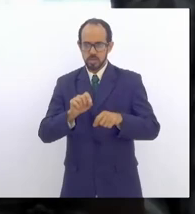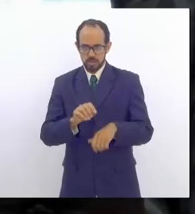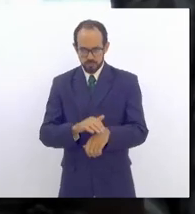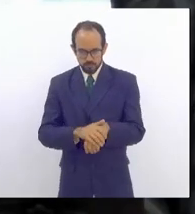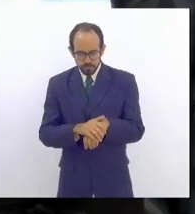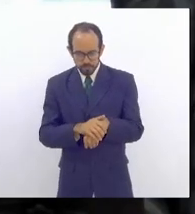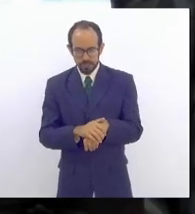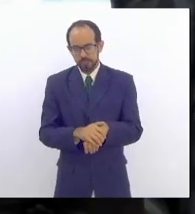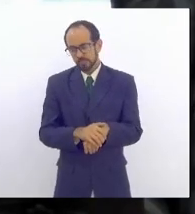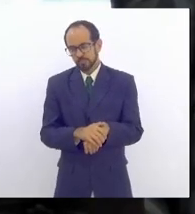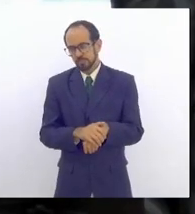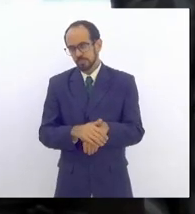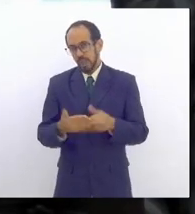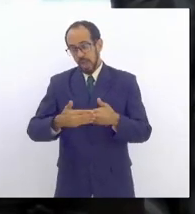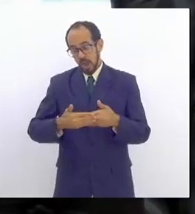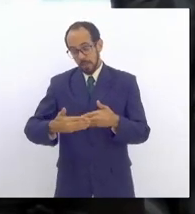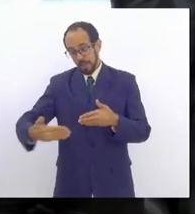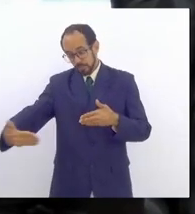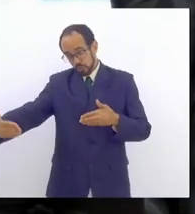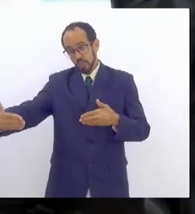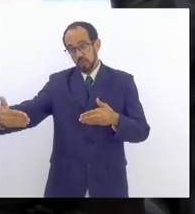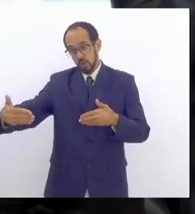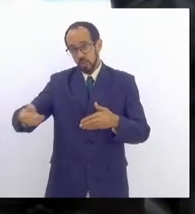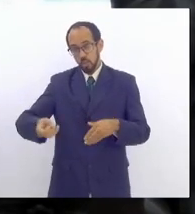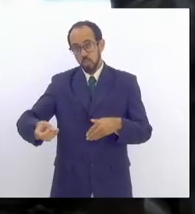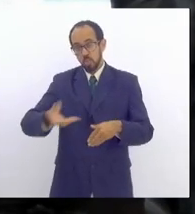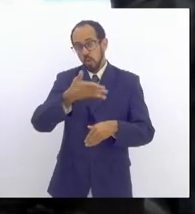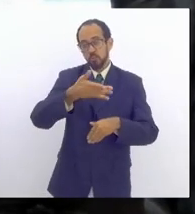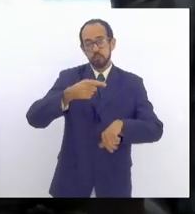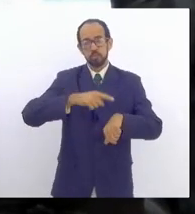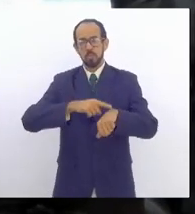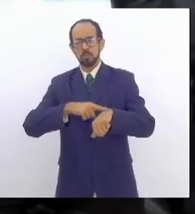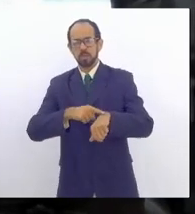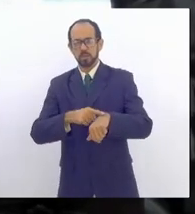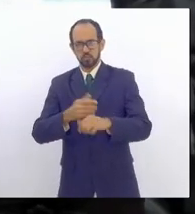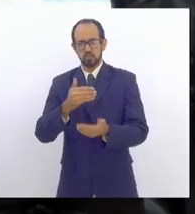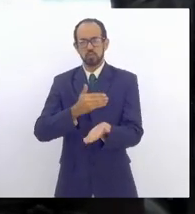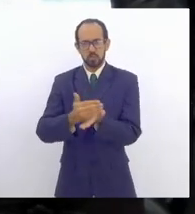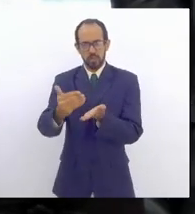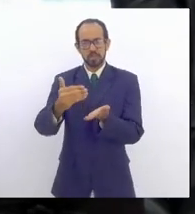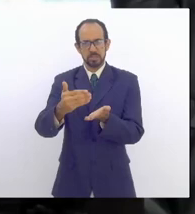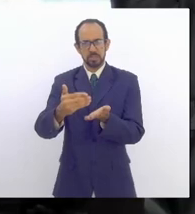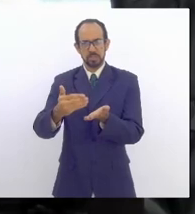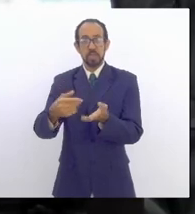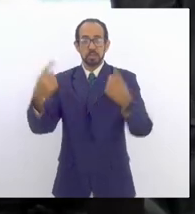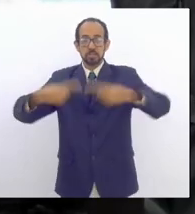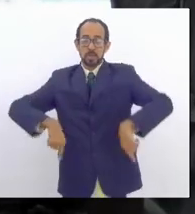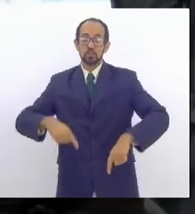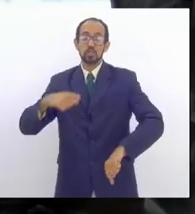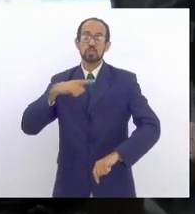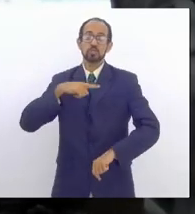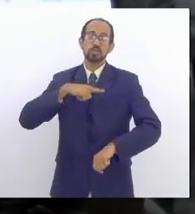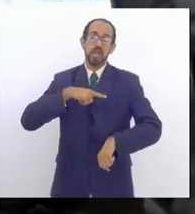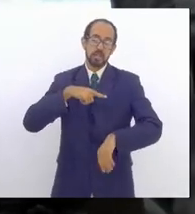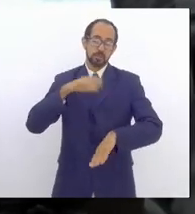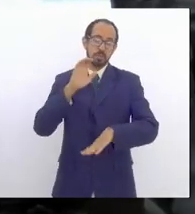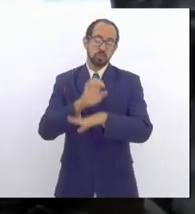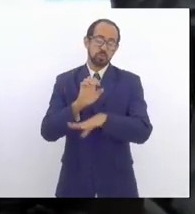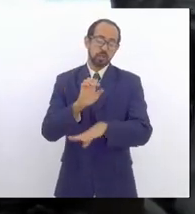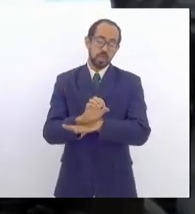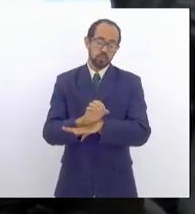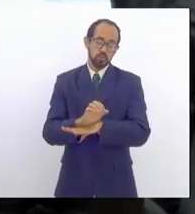A partir de agora, porém, um novo ciclo se inicia. São imensos os desafios que o Estado tem a enfrentar, a